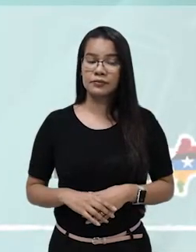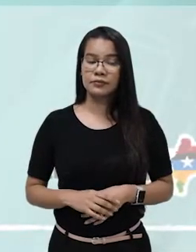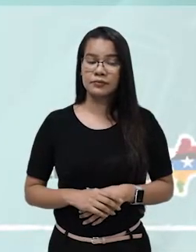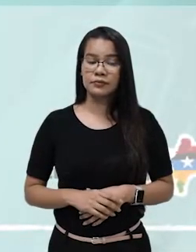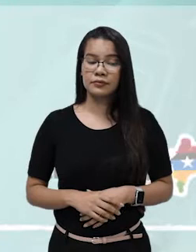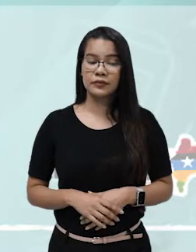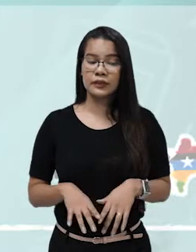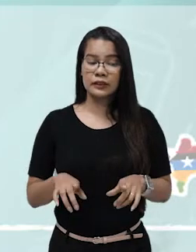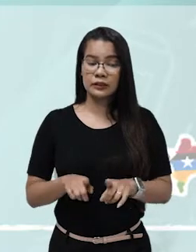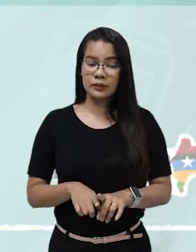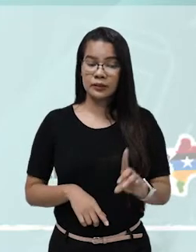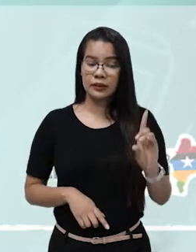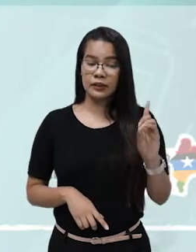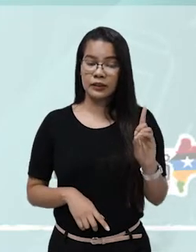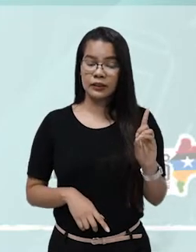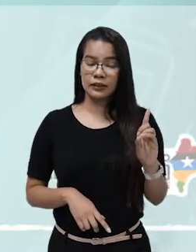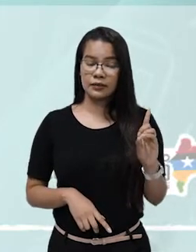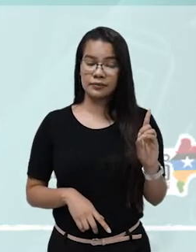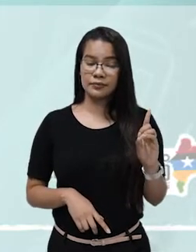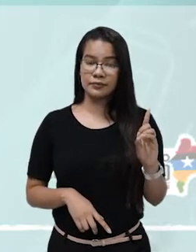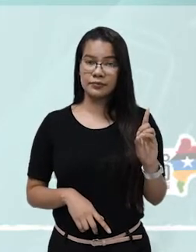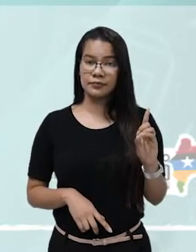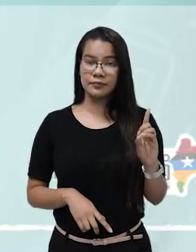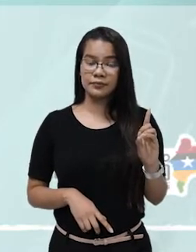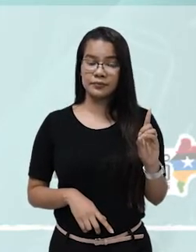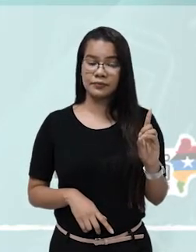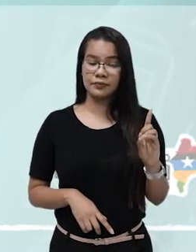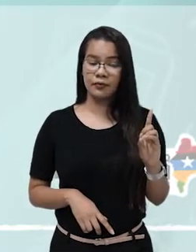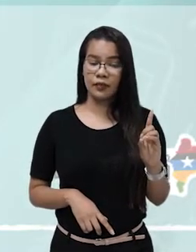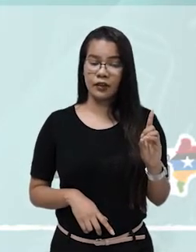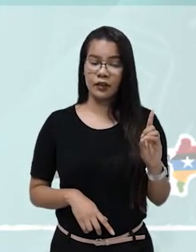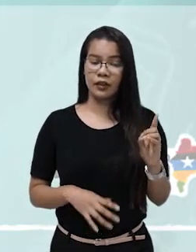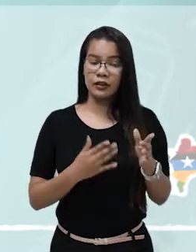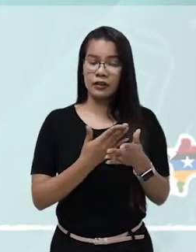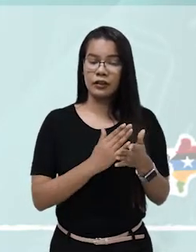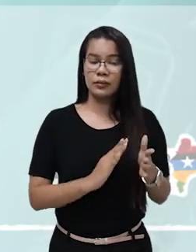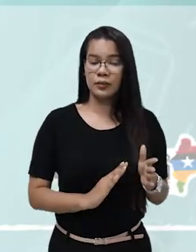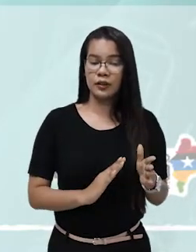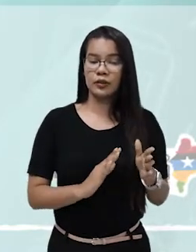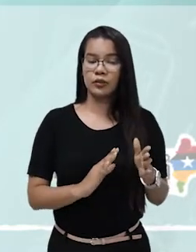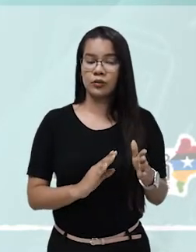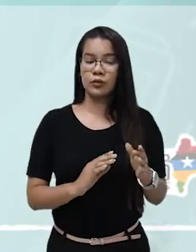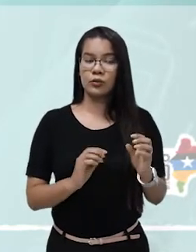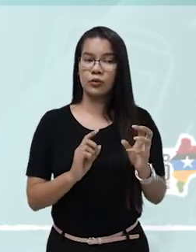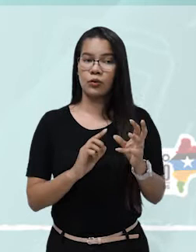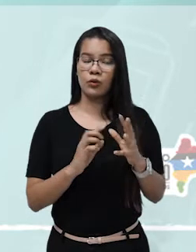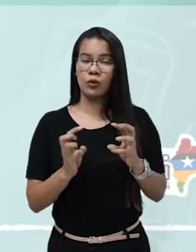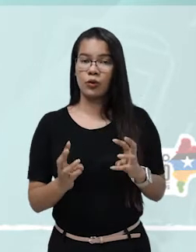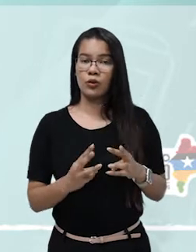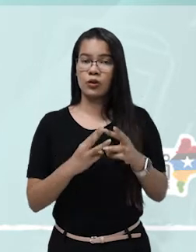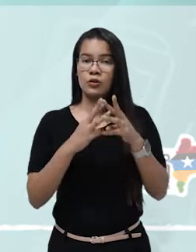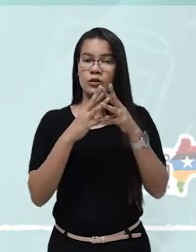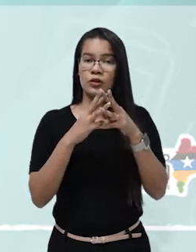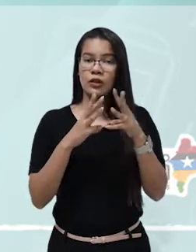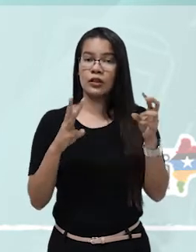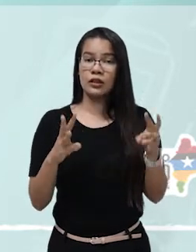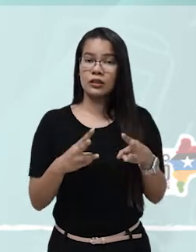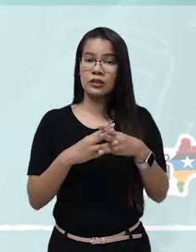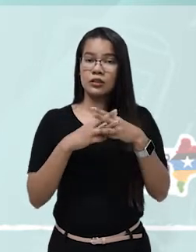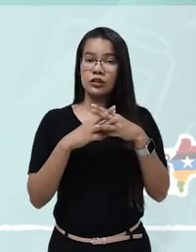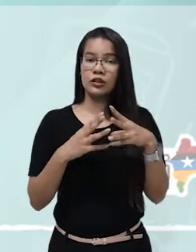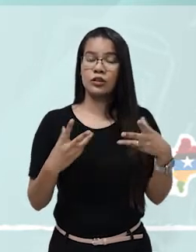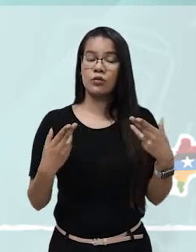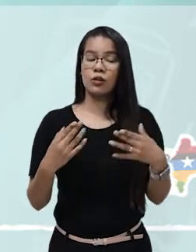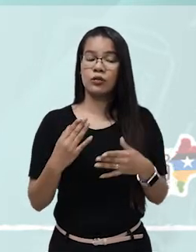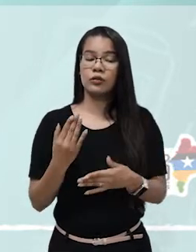Ainda da alternativa D, super requintado. O prefixo super termina com a consoante, igual que começa a segunda palavra. Ó, termina com R